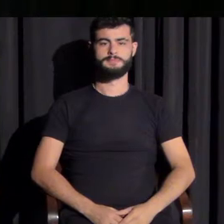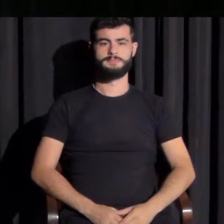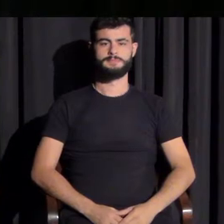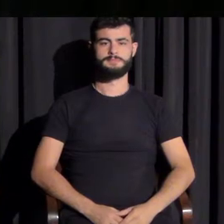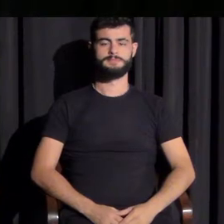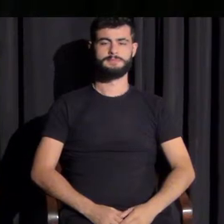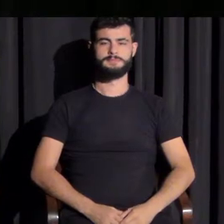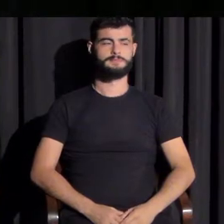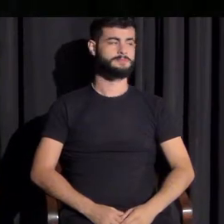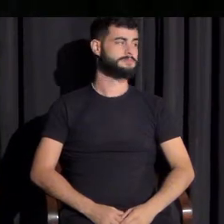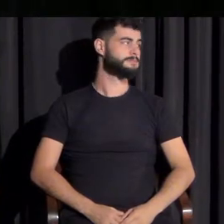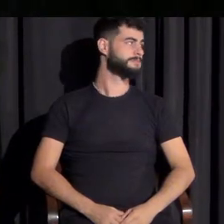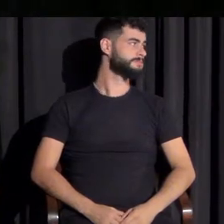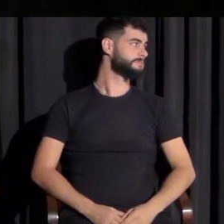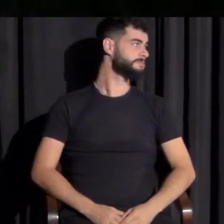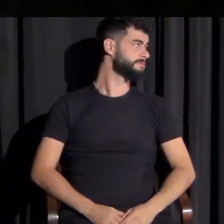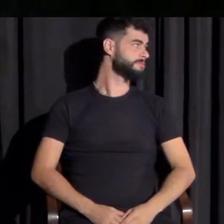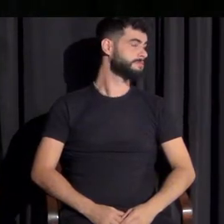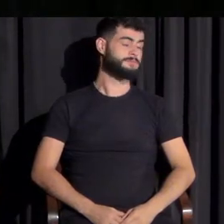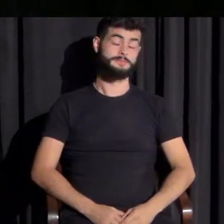Com relação às crianças,